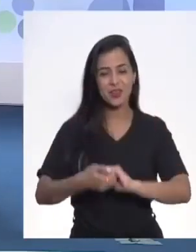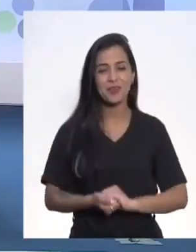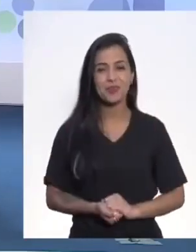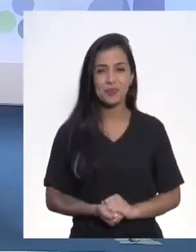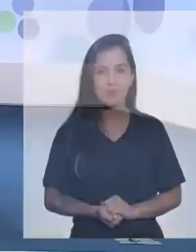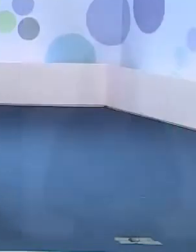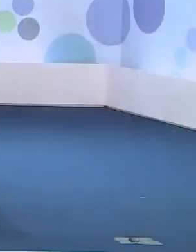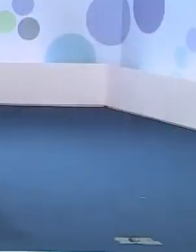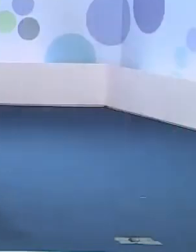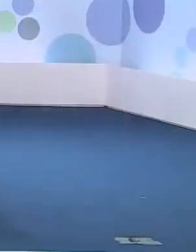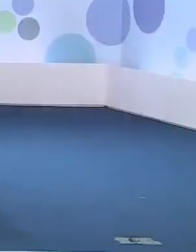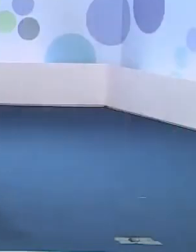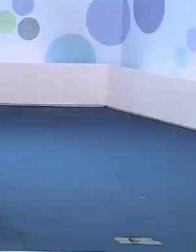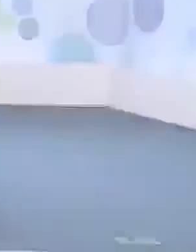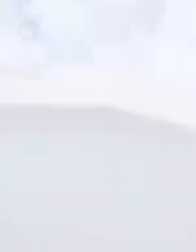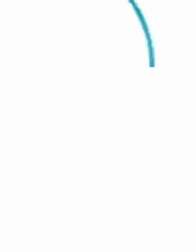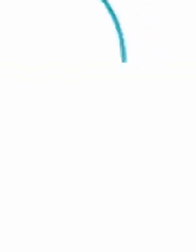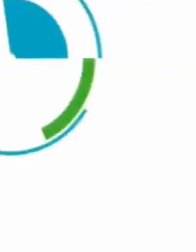Tchau, tchau.